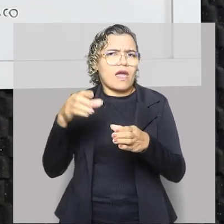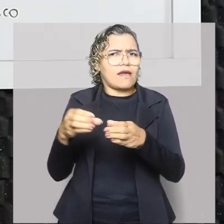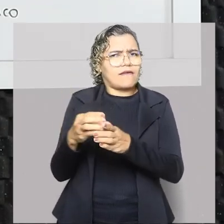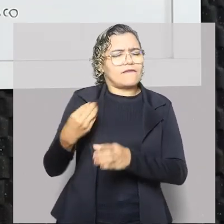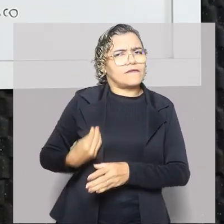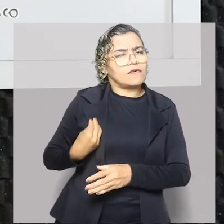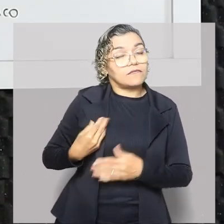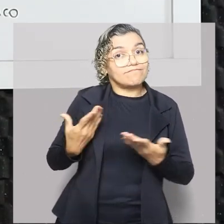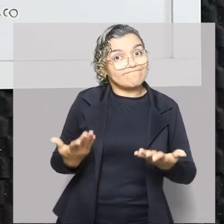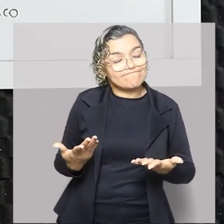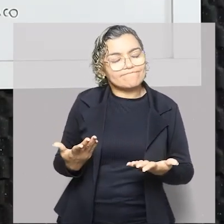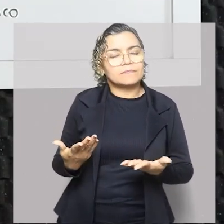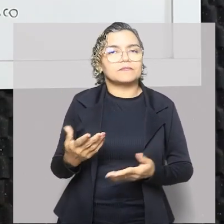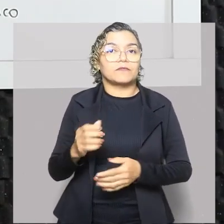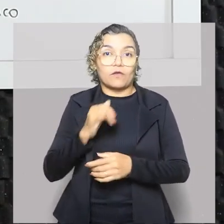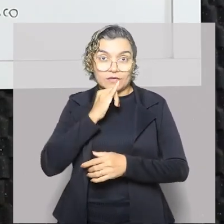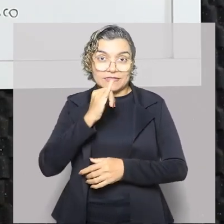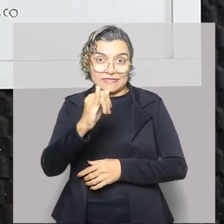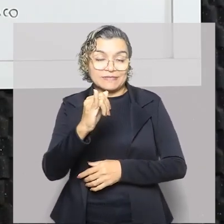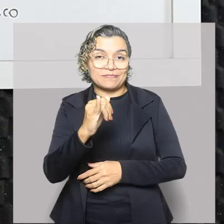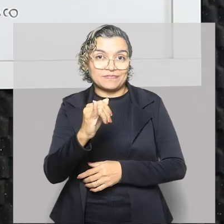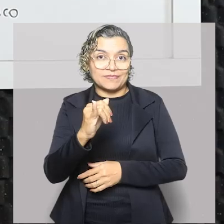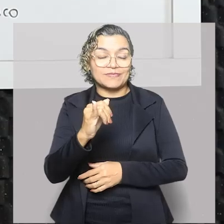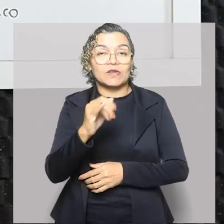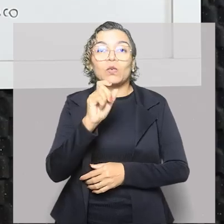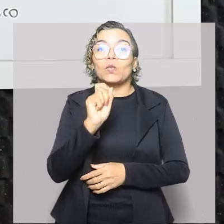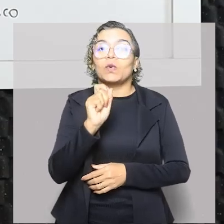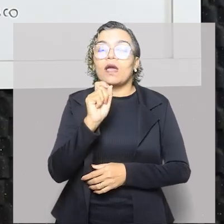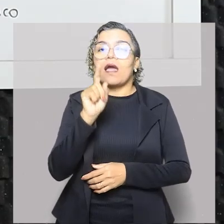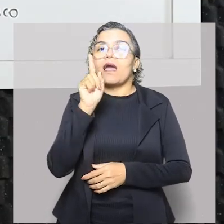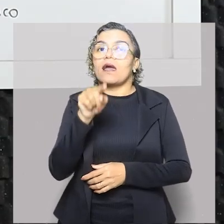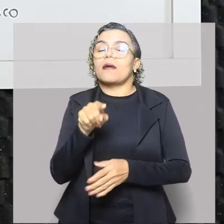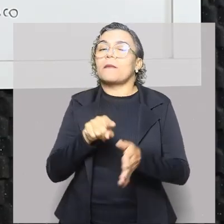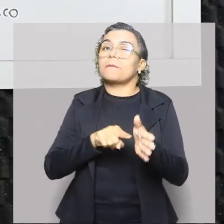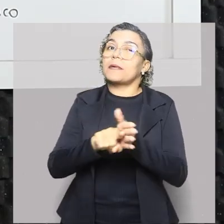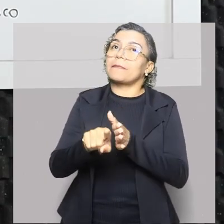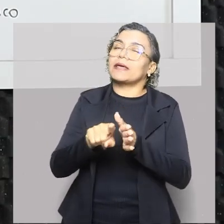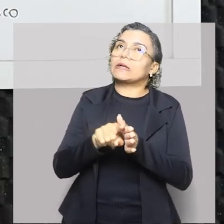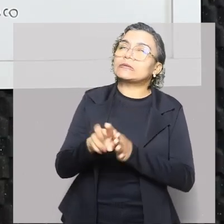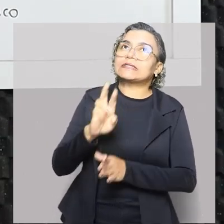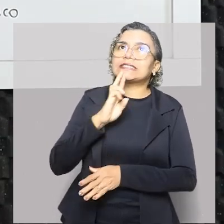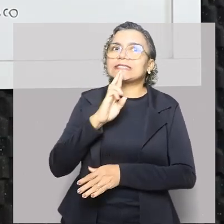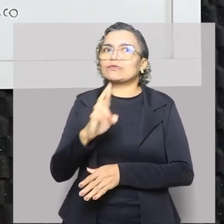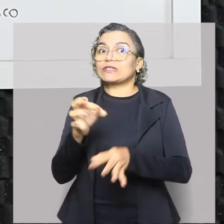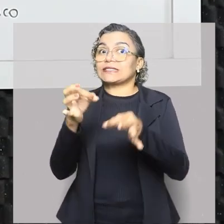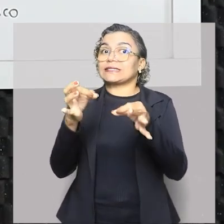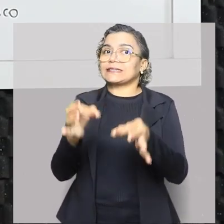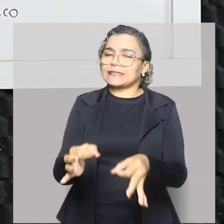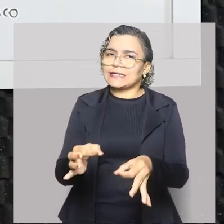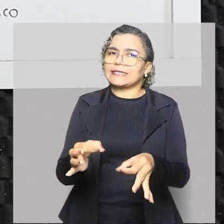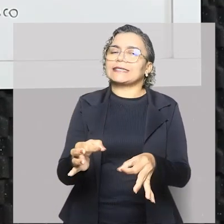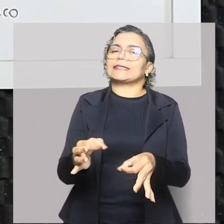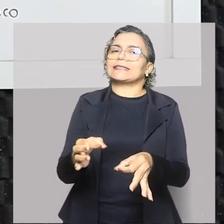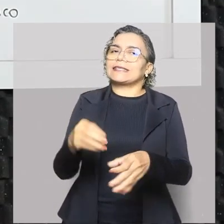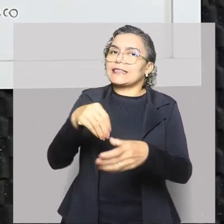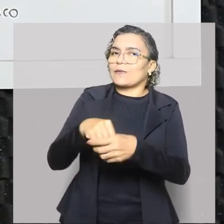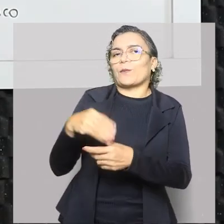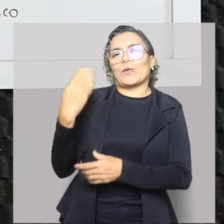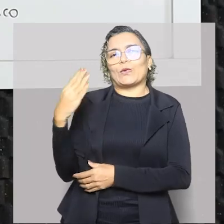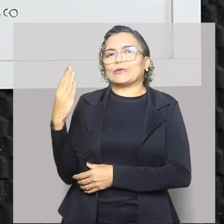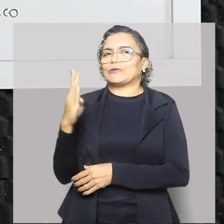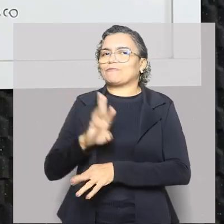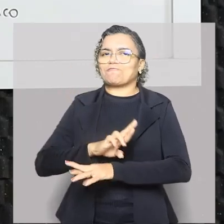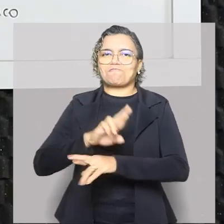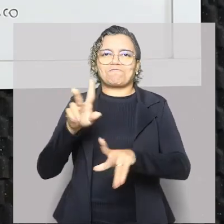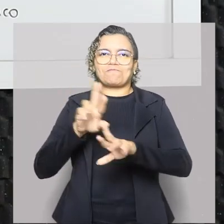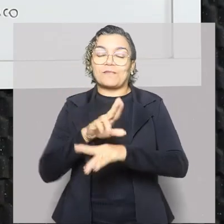ser vivo? Eu vou dizer para vocês que essa é uma pergunta que não tem uma resposta exata, né, na biologia. Na